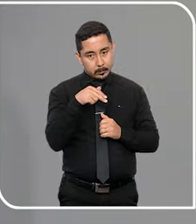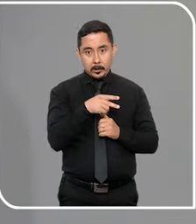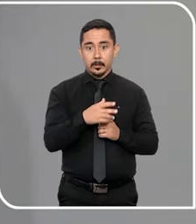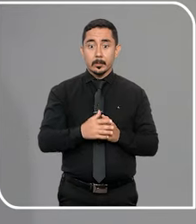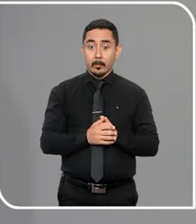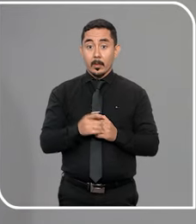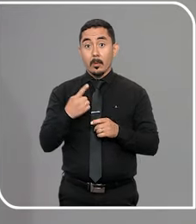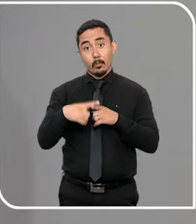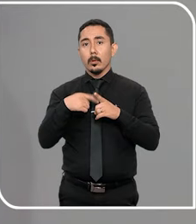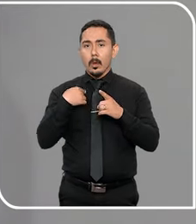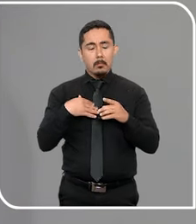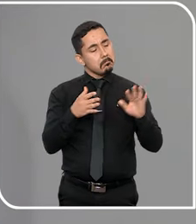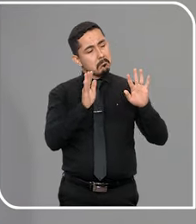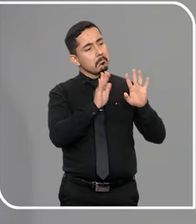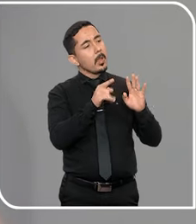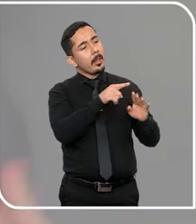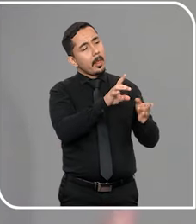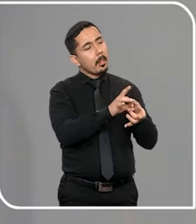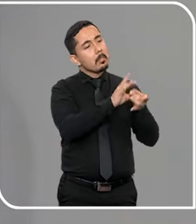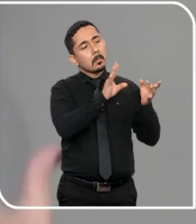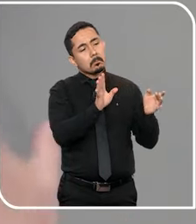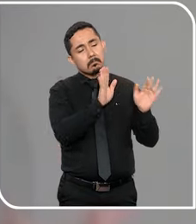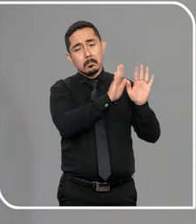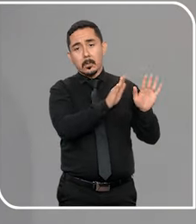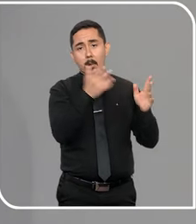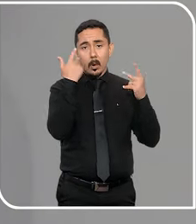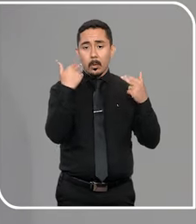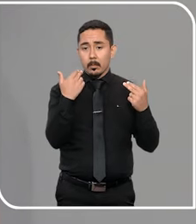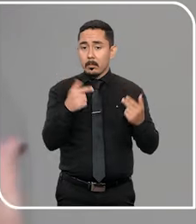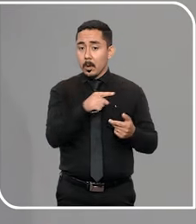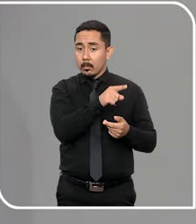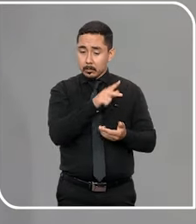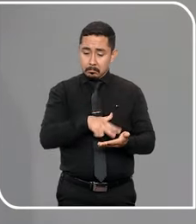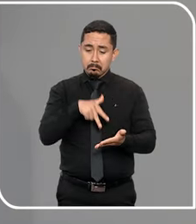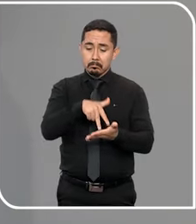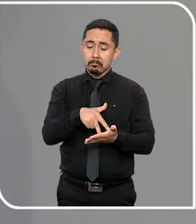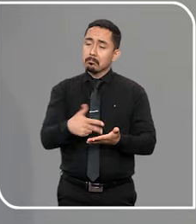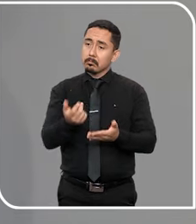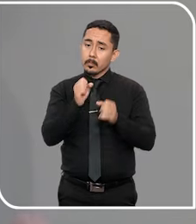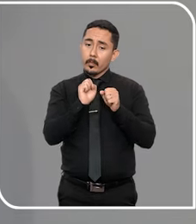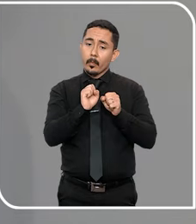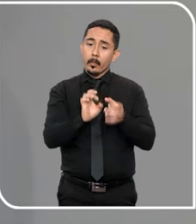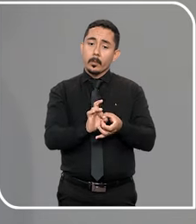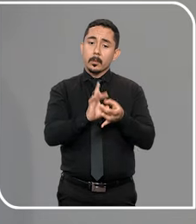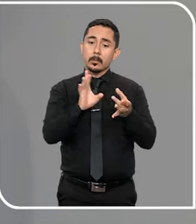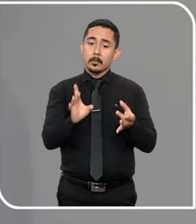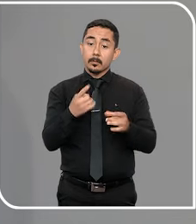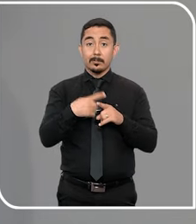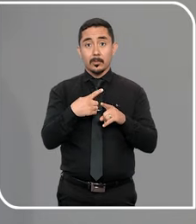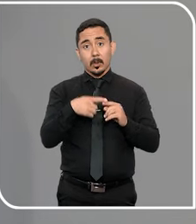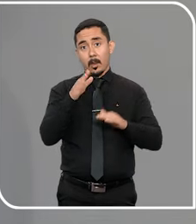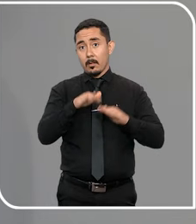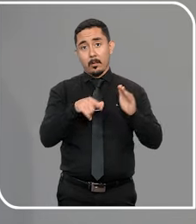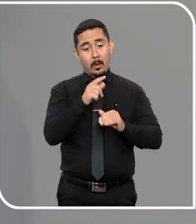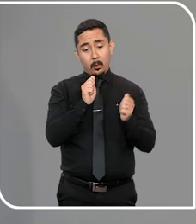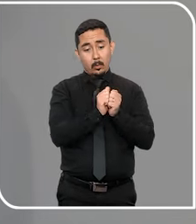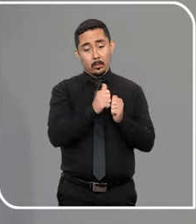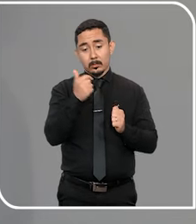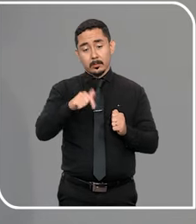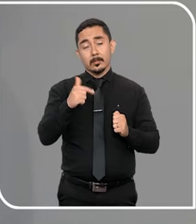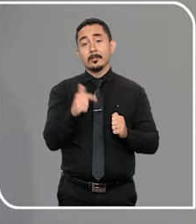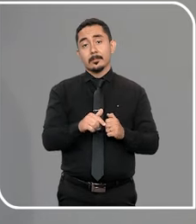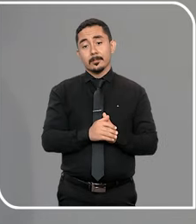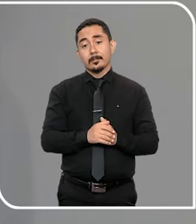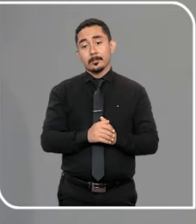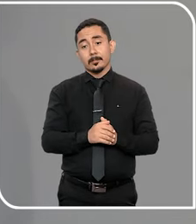chegue perto porque eu tento deixar ele falar né ele se empoderar ele saber lidar com essa situação porque nem sempre